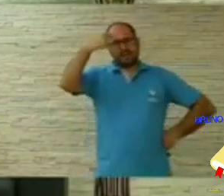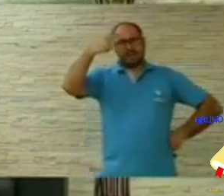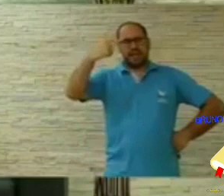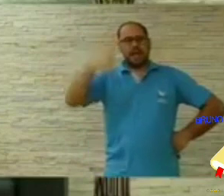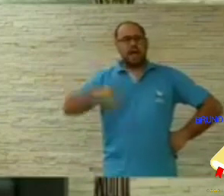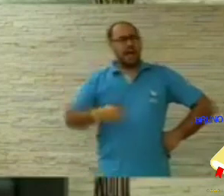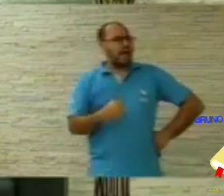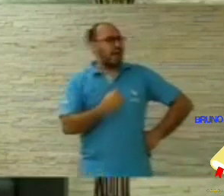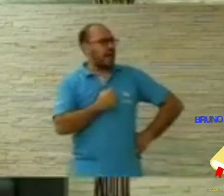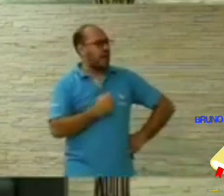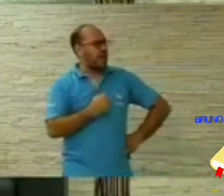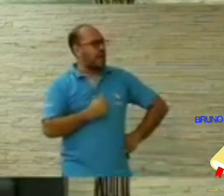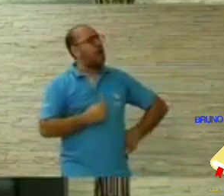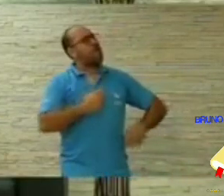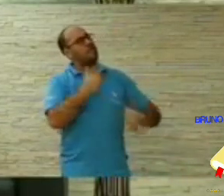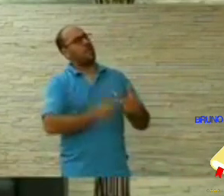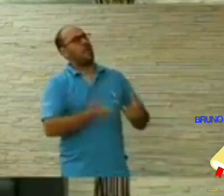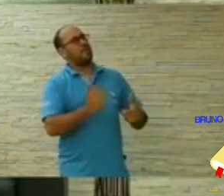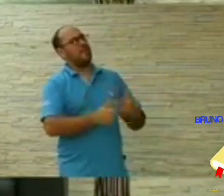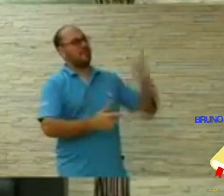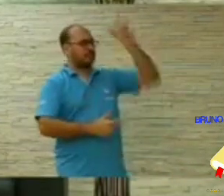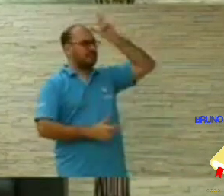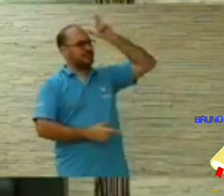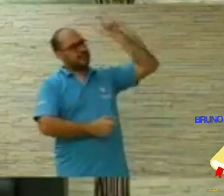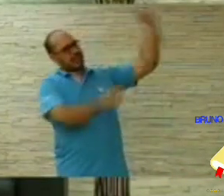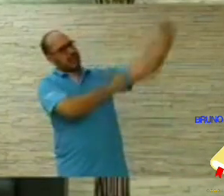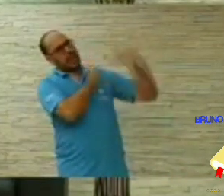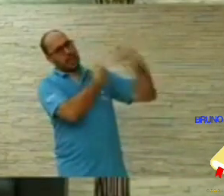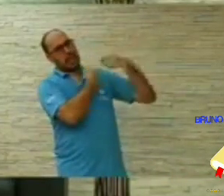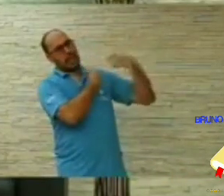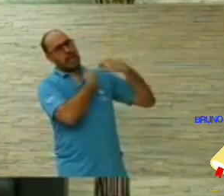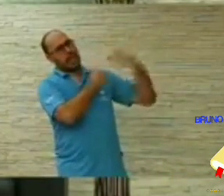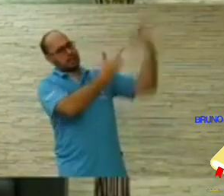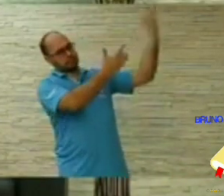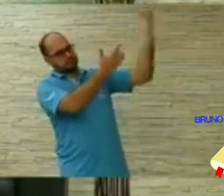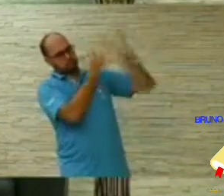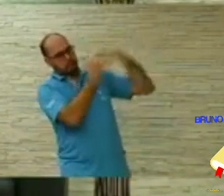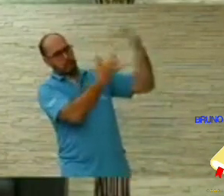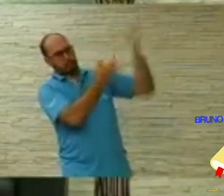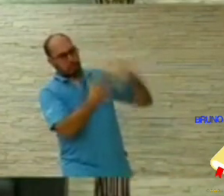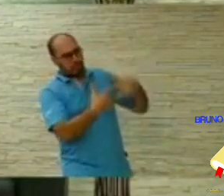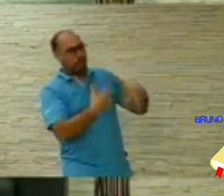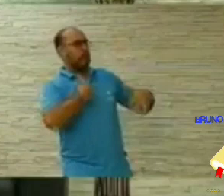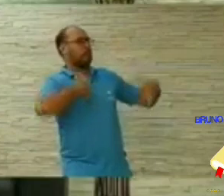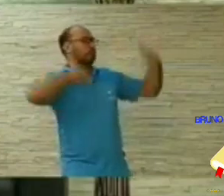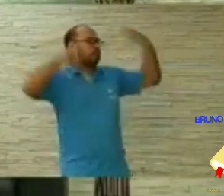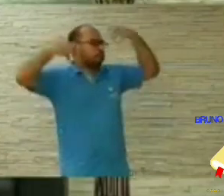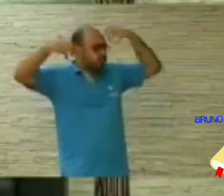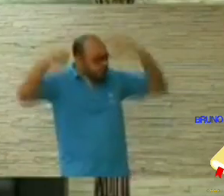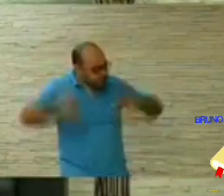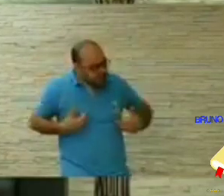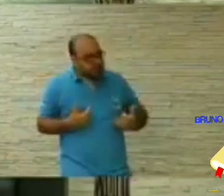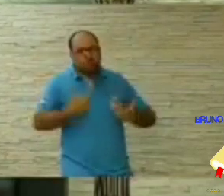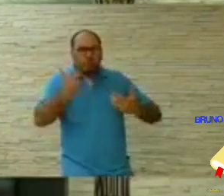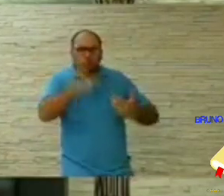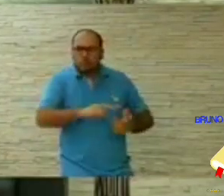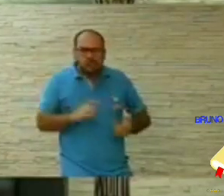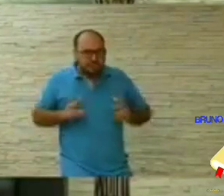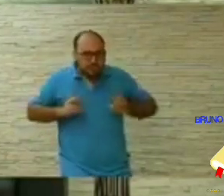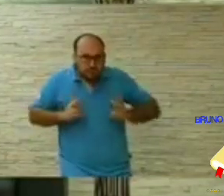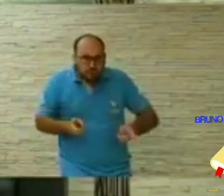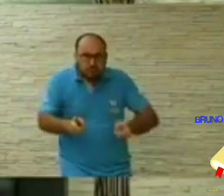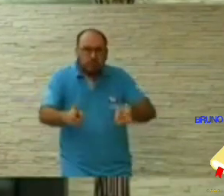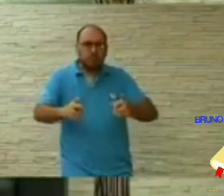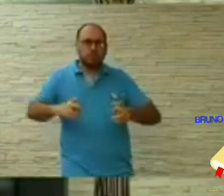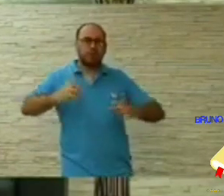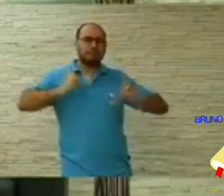anda. Parece que Satanás colocou um peso na minha vida e nada anda. Essa depressão que